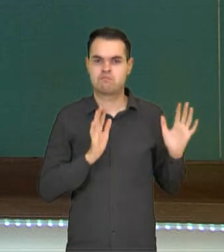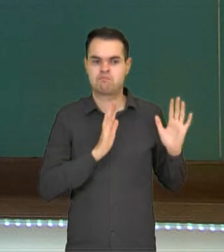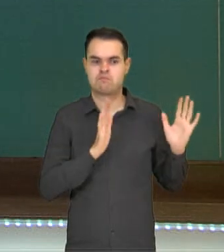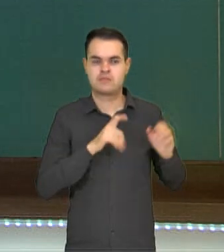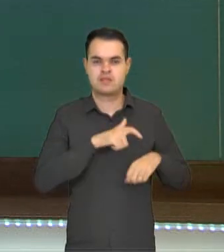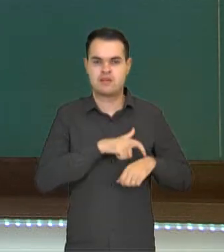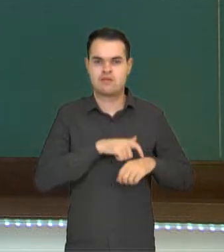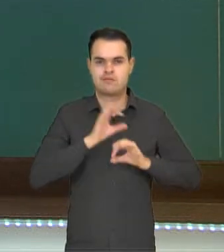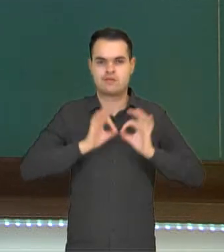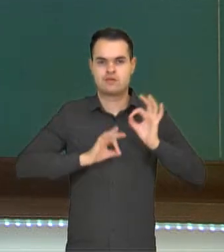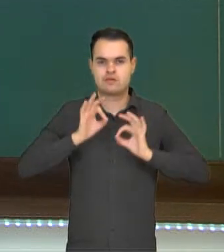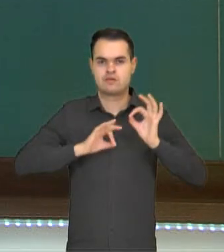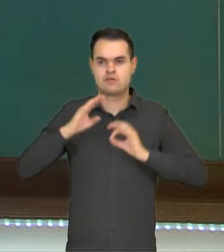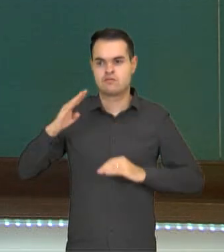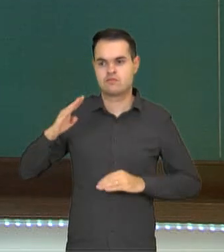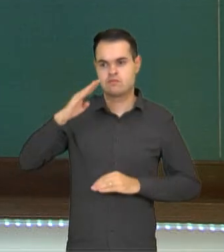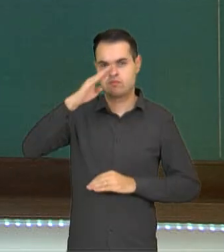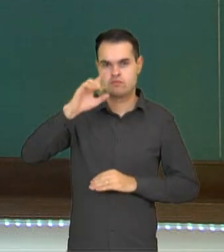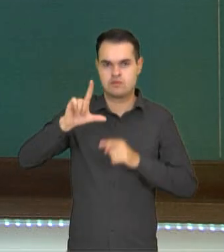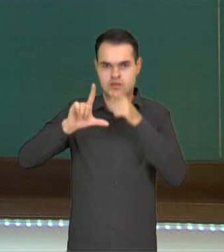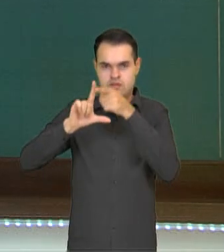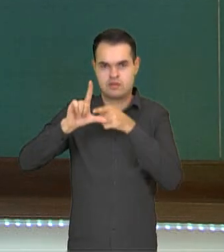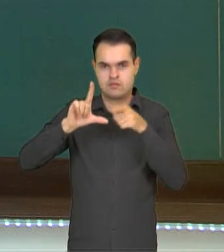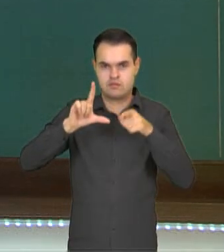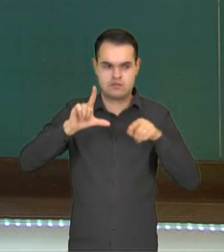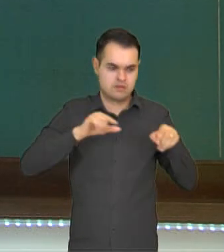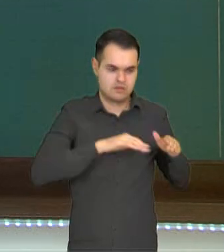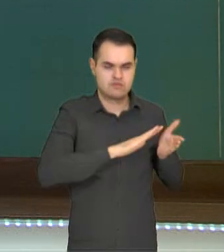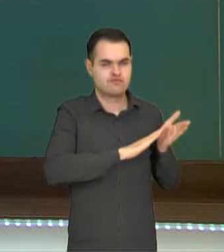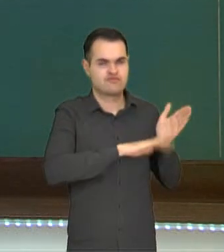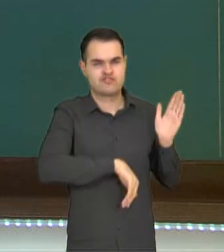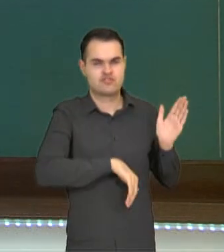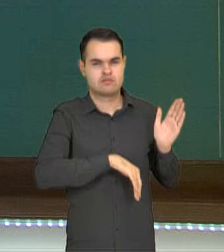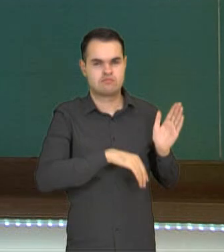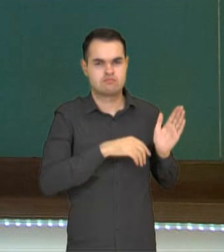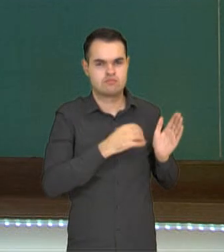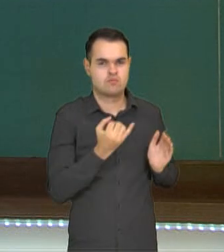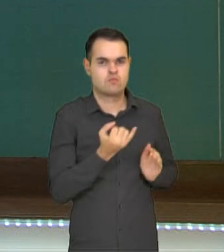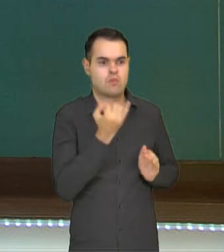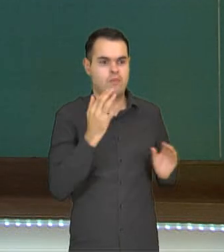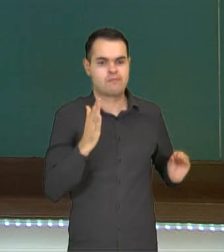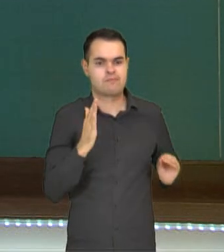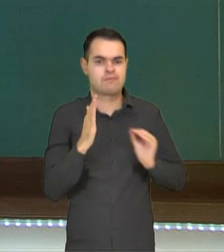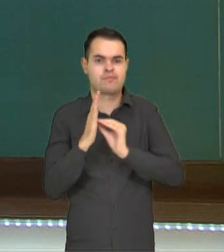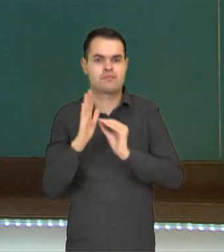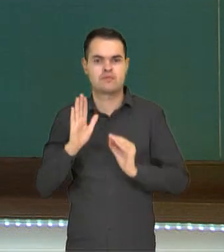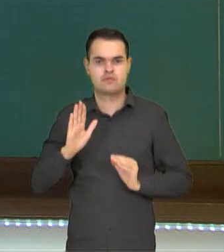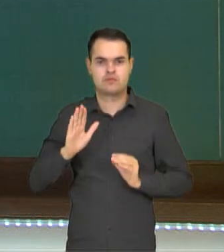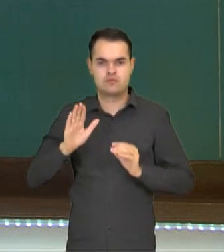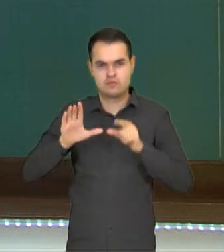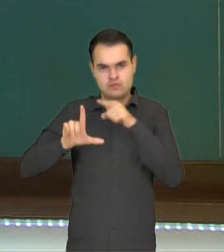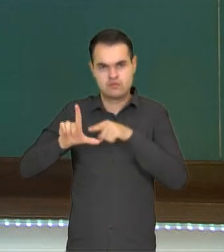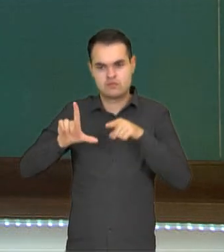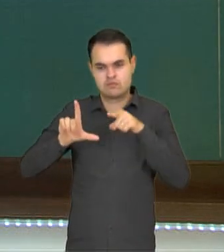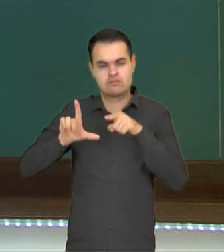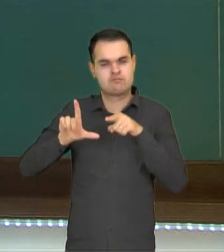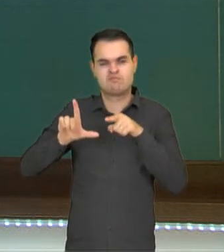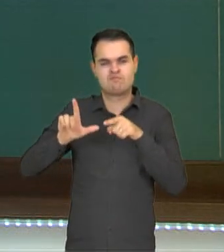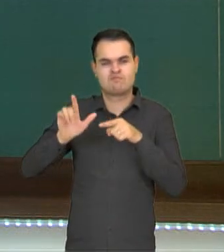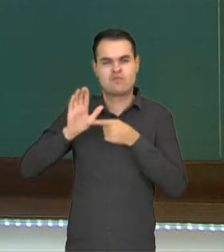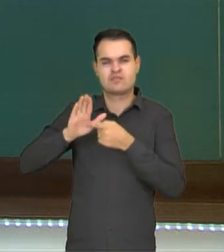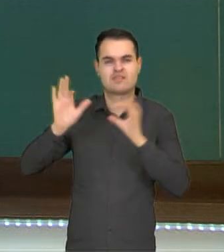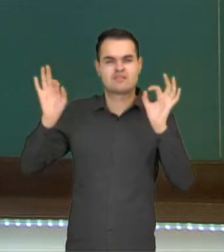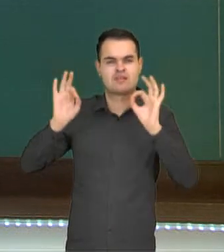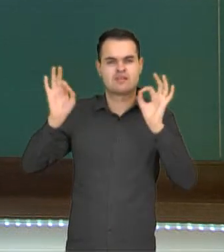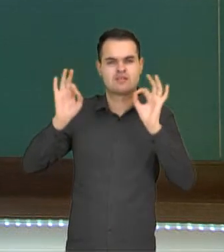montar o gráfico. Então, nós não vamos colocar isso lá no gráfico, porque não vai representar nada na interpretação,